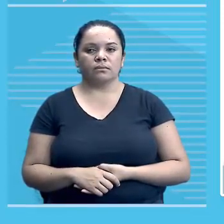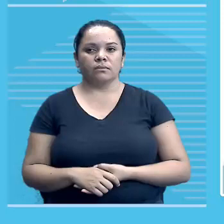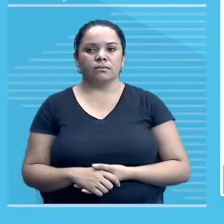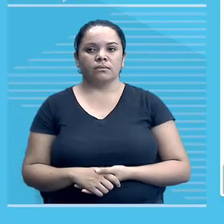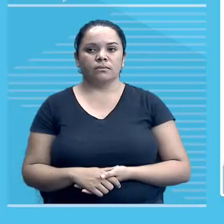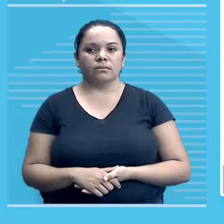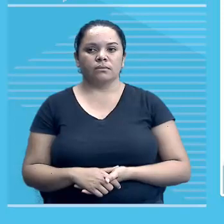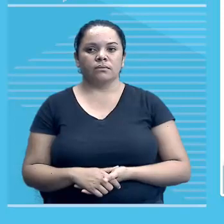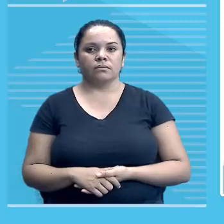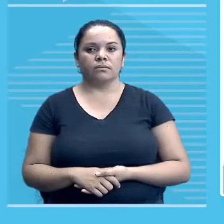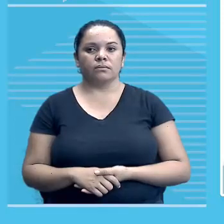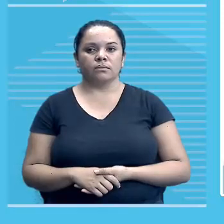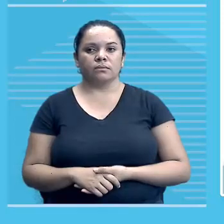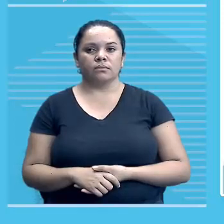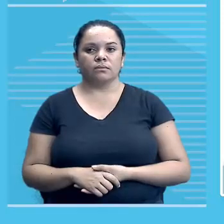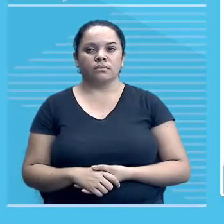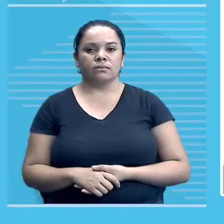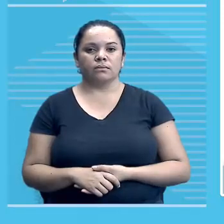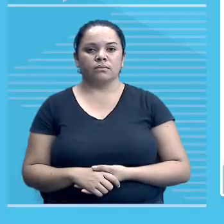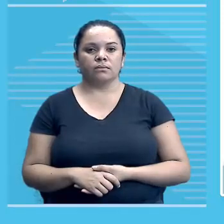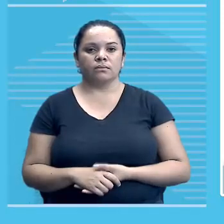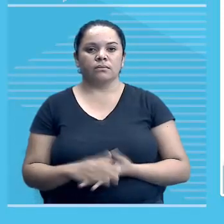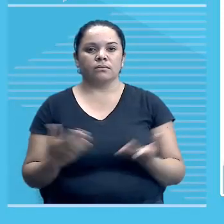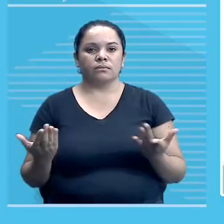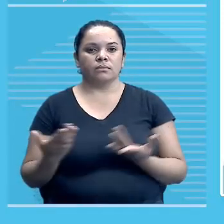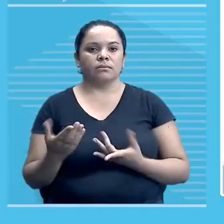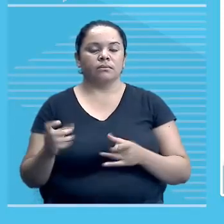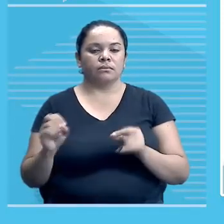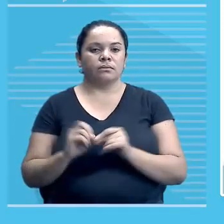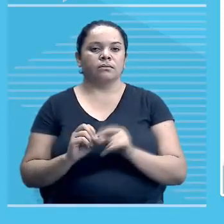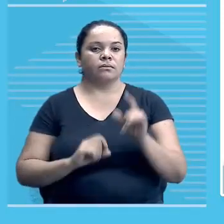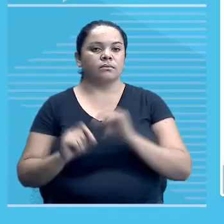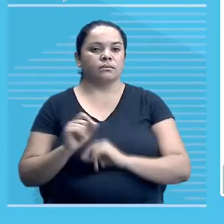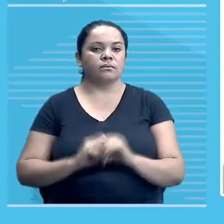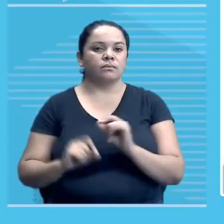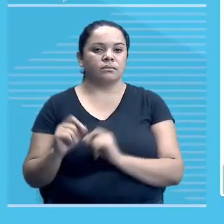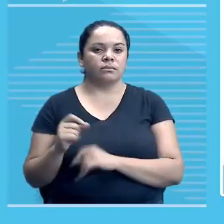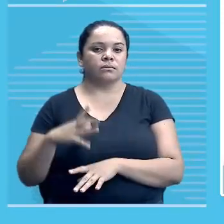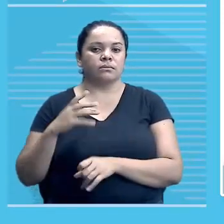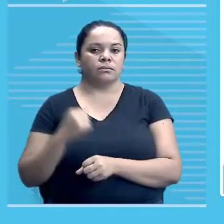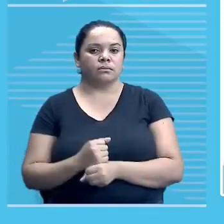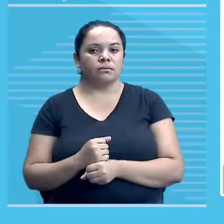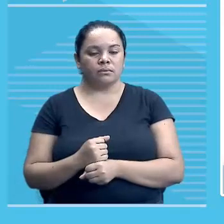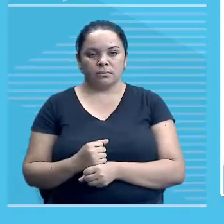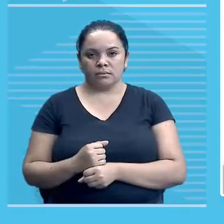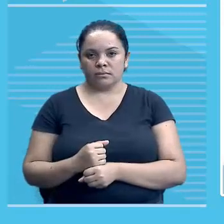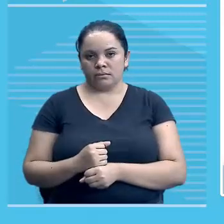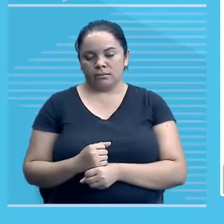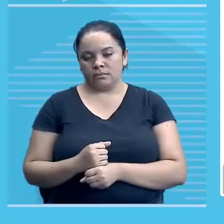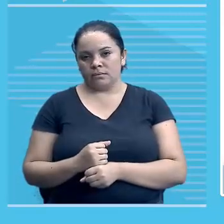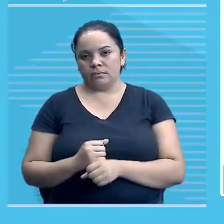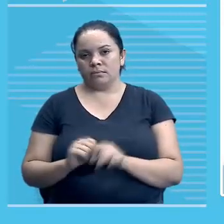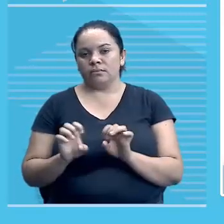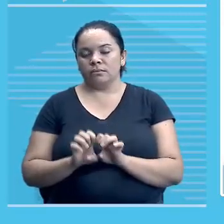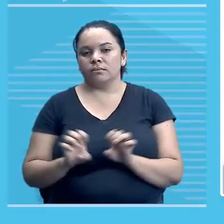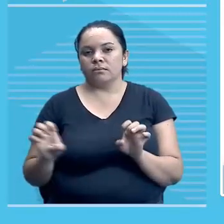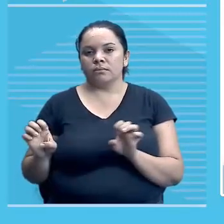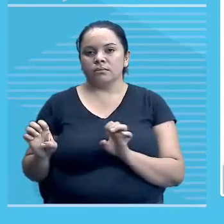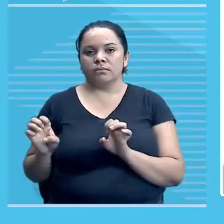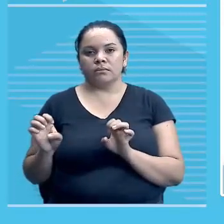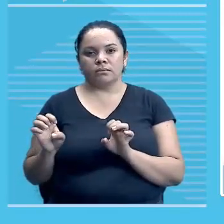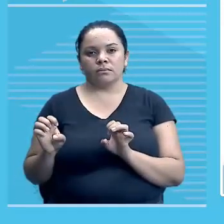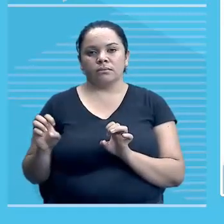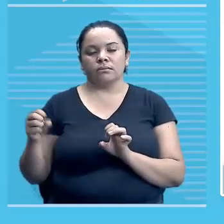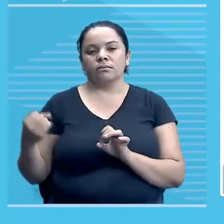32. O que é que eu vou fazer aqui, ó? Eu vou multiplicar a minha equação aqui, toda essa aqui,